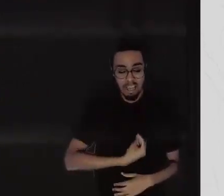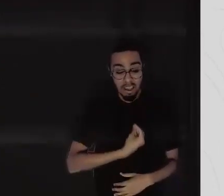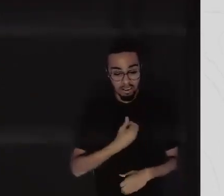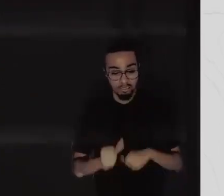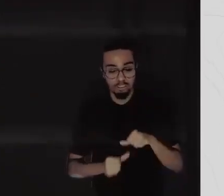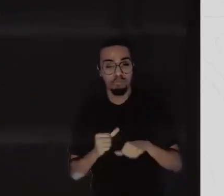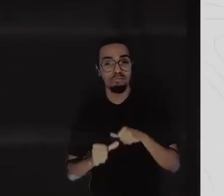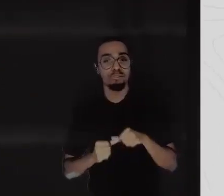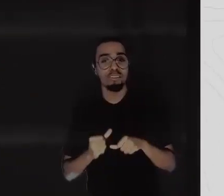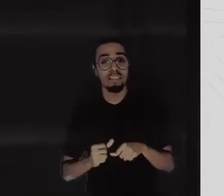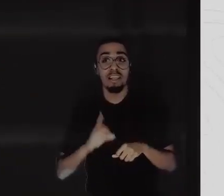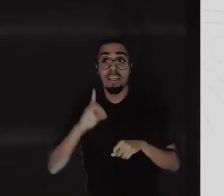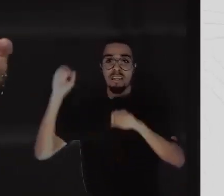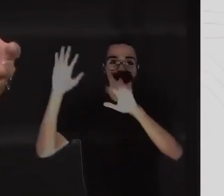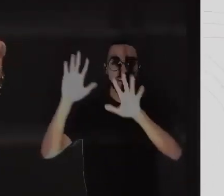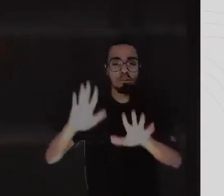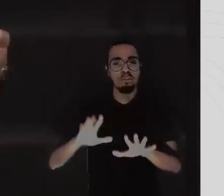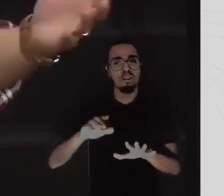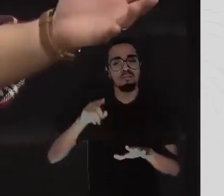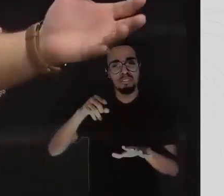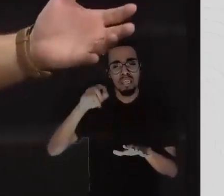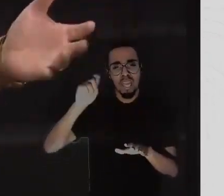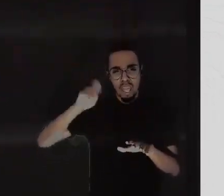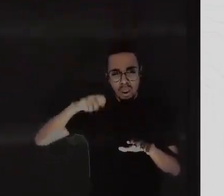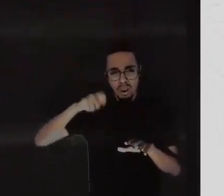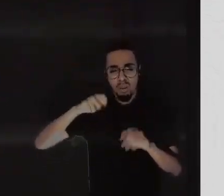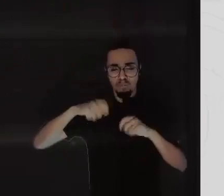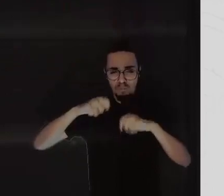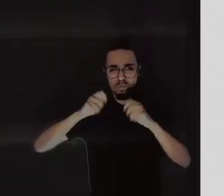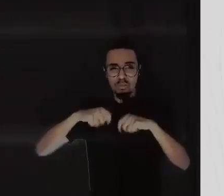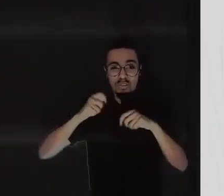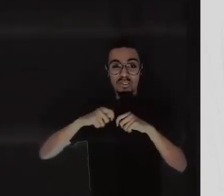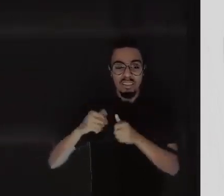está brotando no seu coração. Que o Senhor te abençoe. Se você puder, me